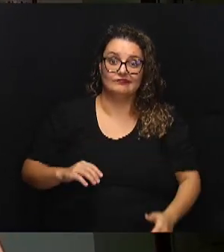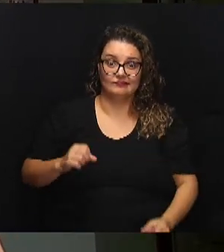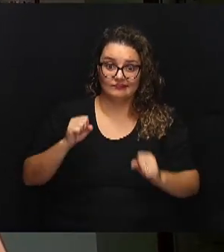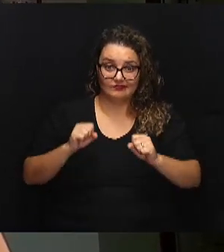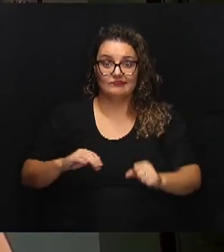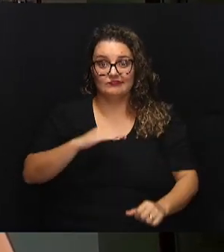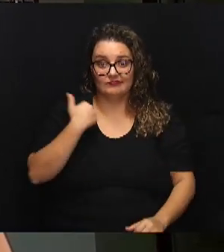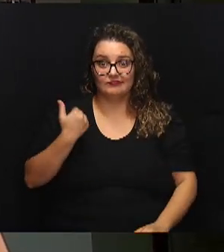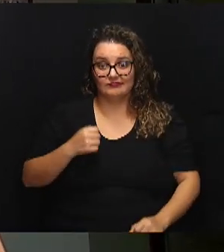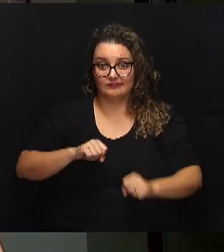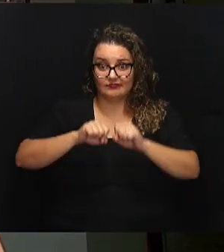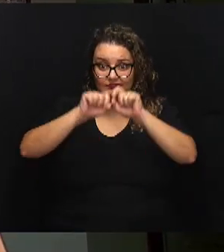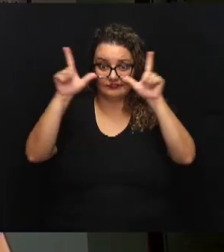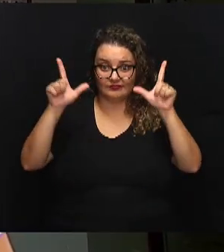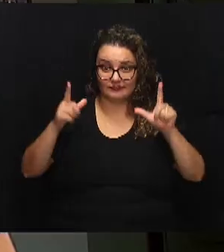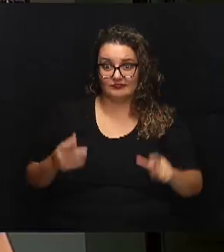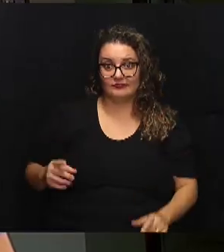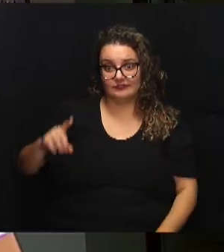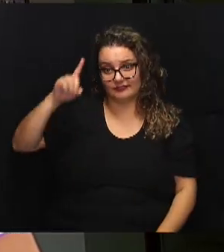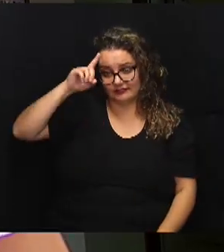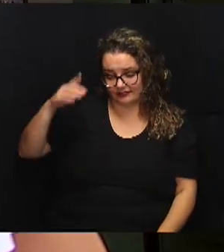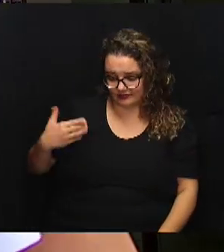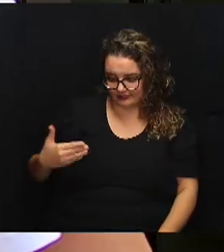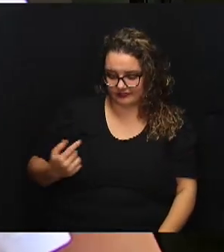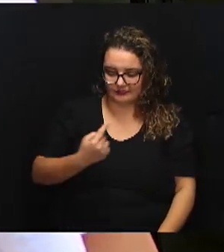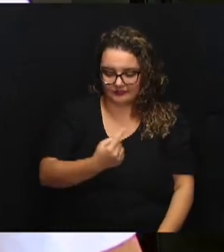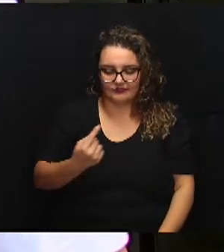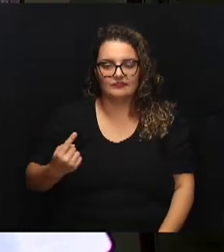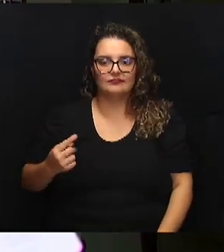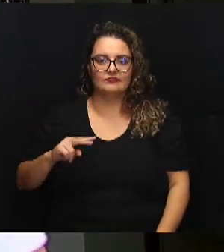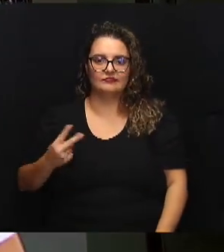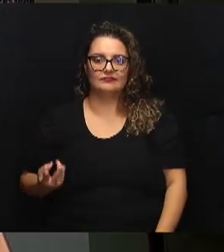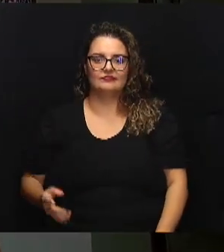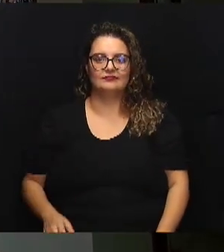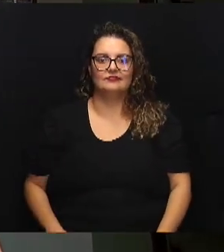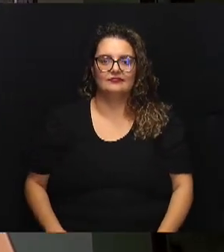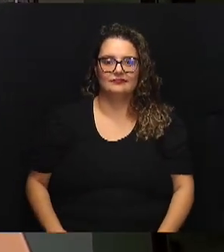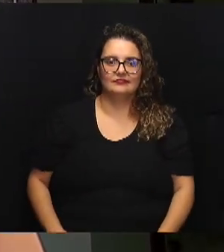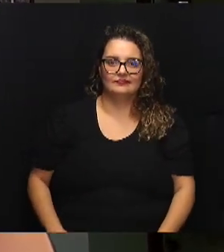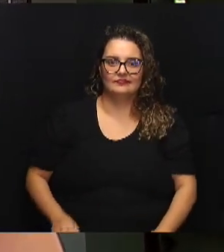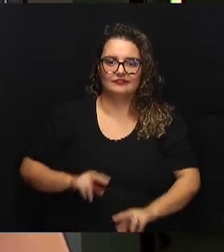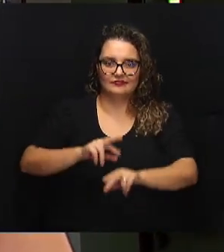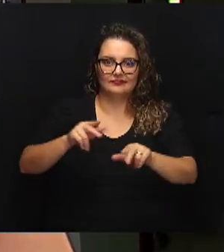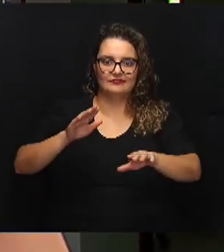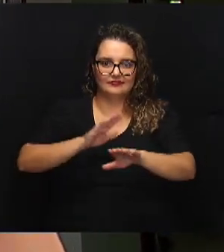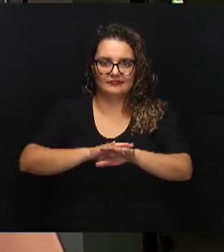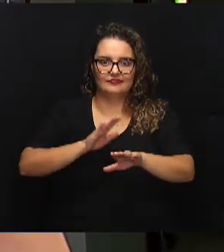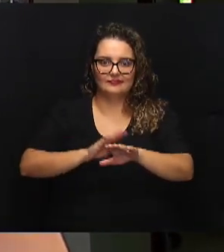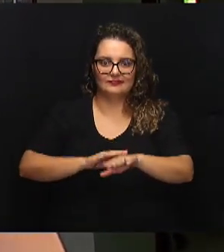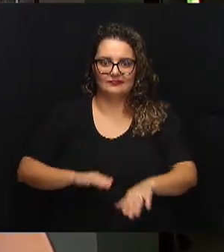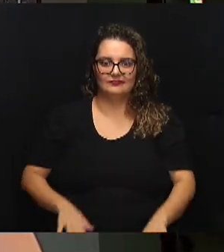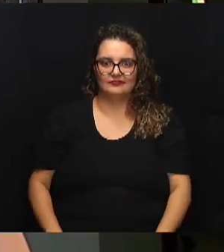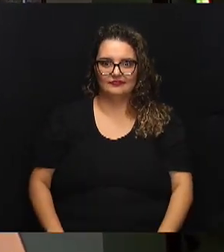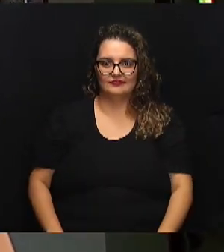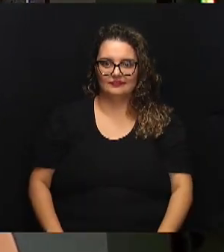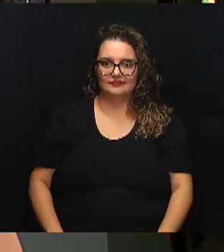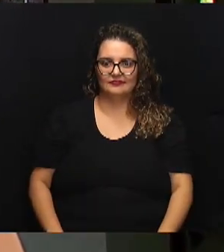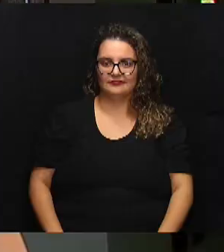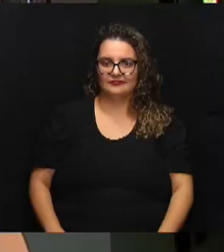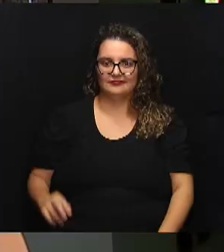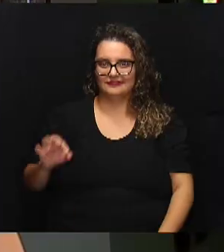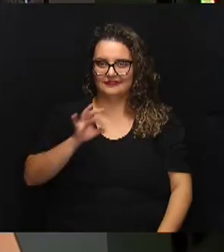dia acordar e viver um dia de cada vez, né? Então, assim, são várias atividades. Tem um mosquitinho